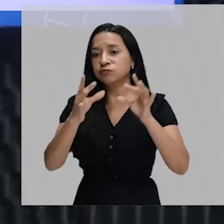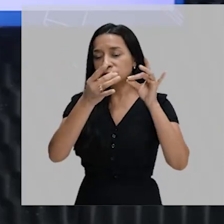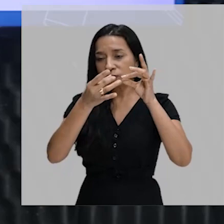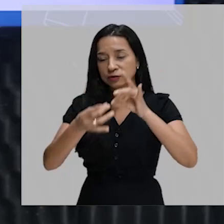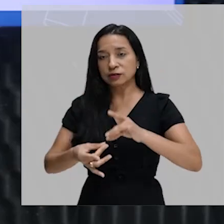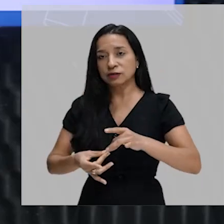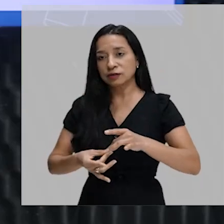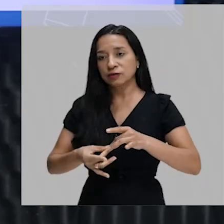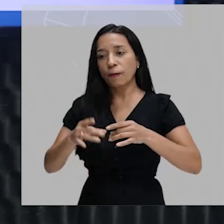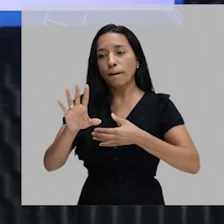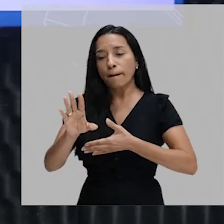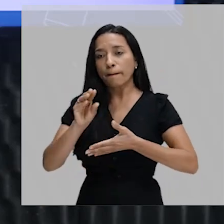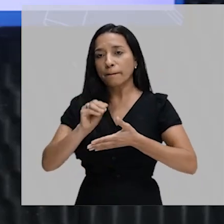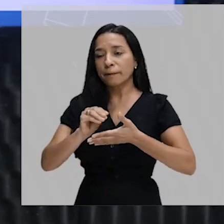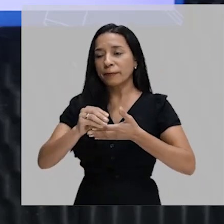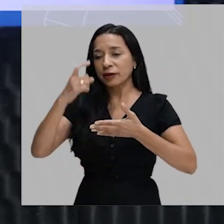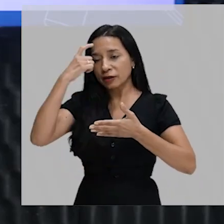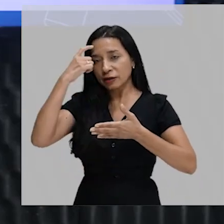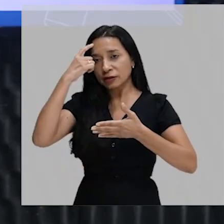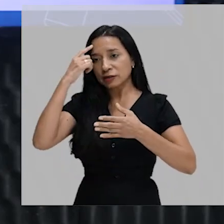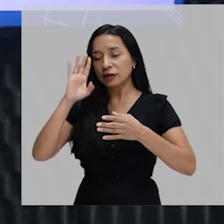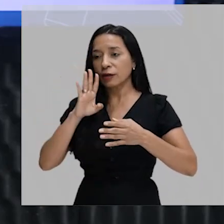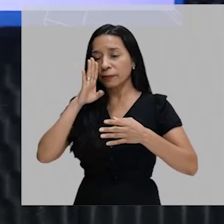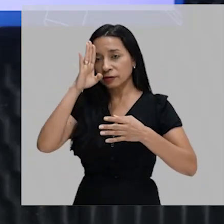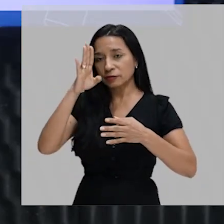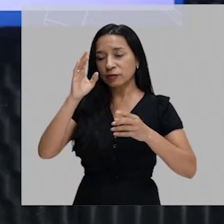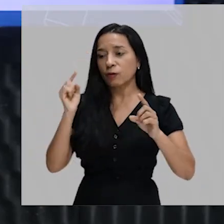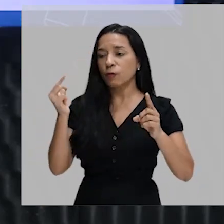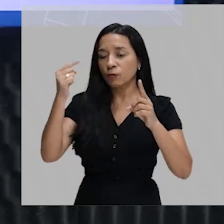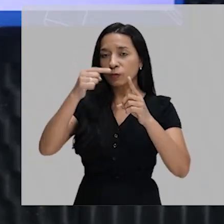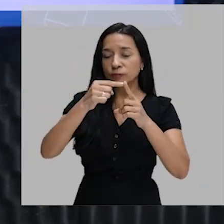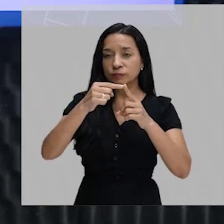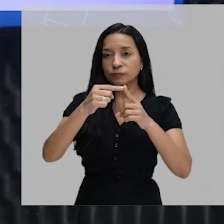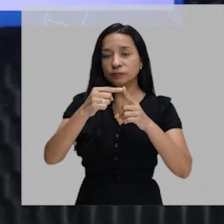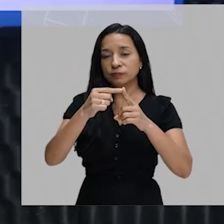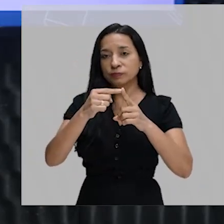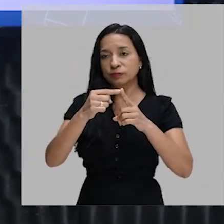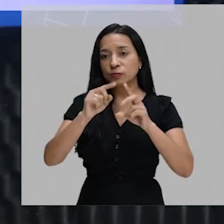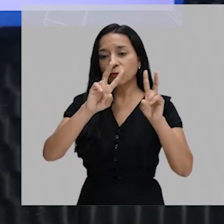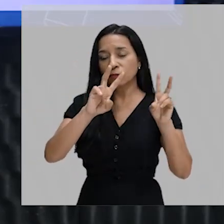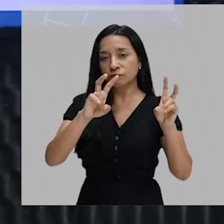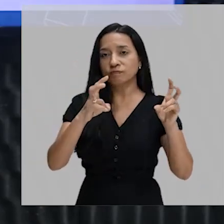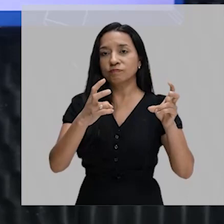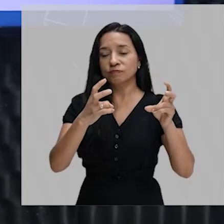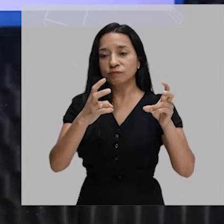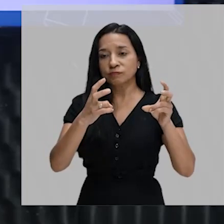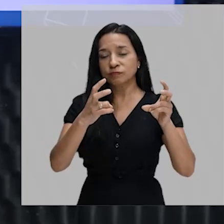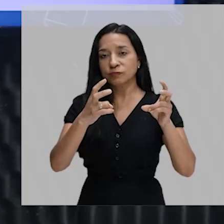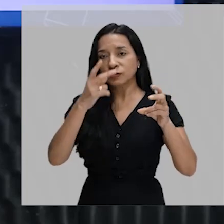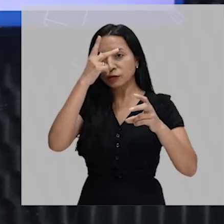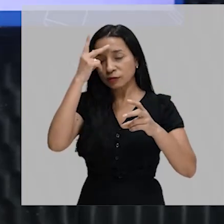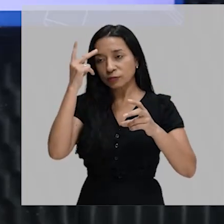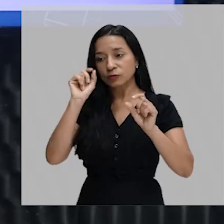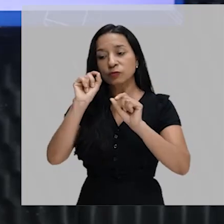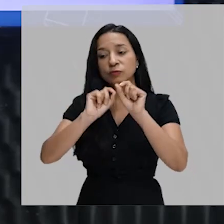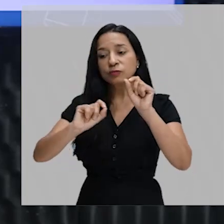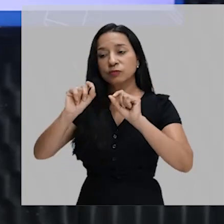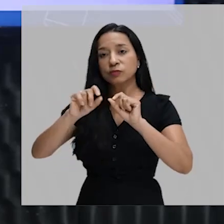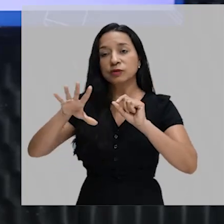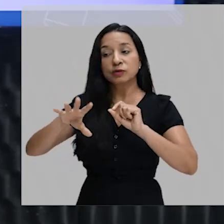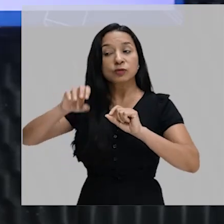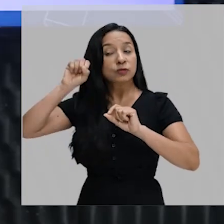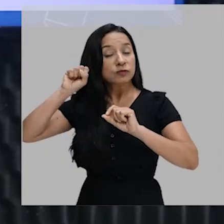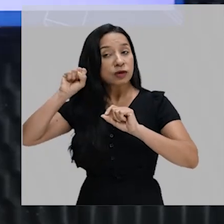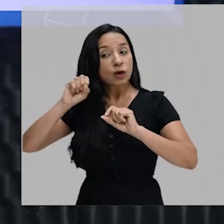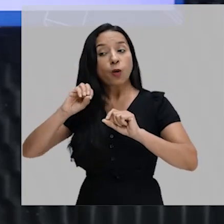ideia principal, nós vamos objetivar um assunto e a pessoa que nos ouve